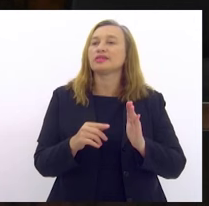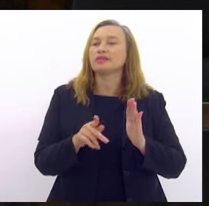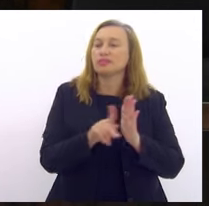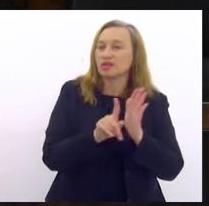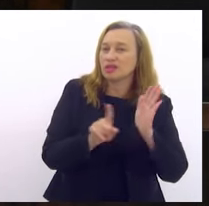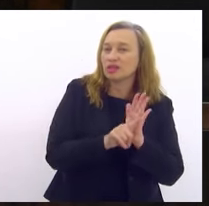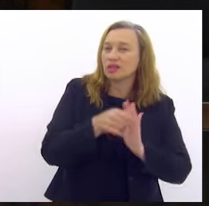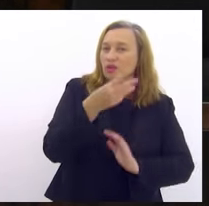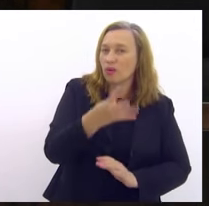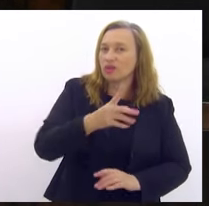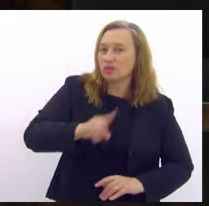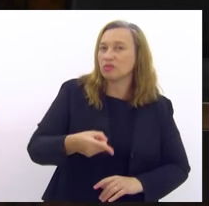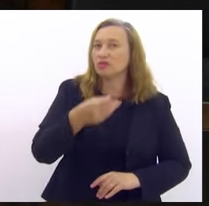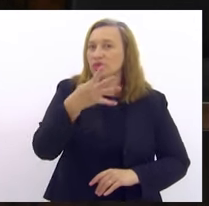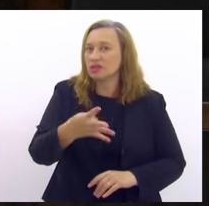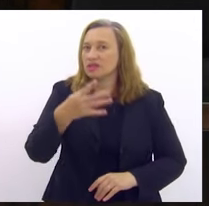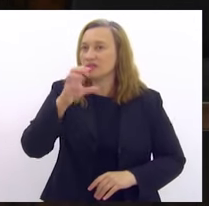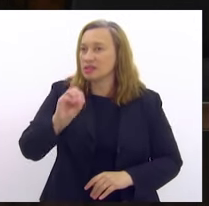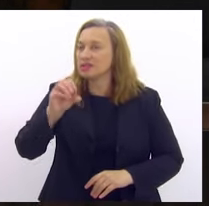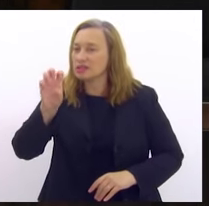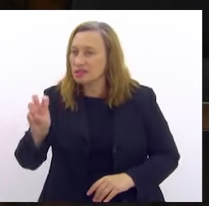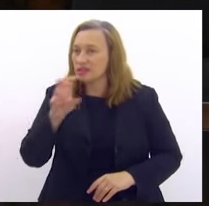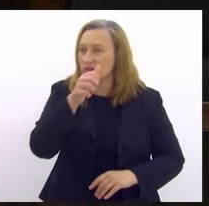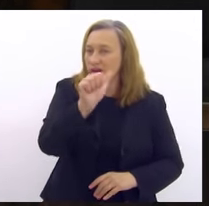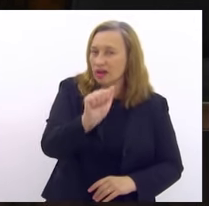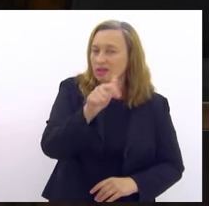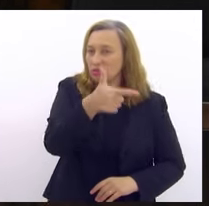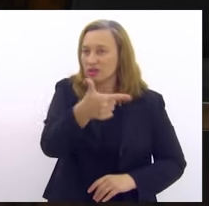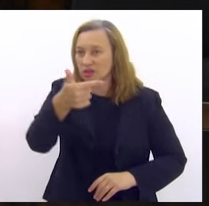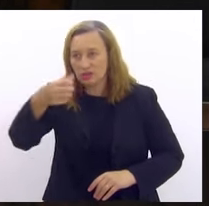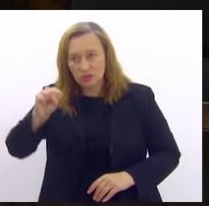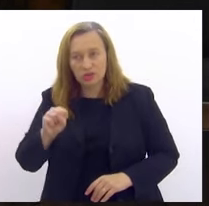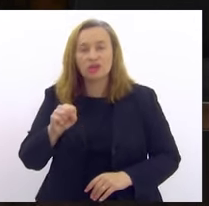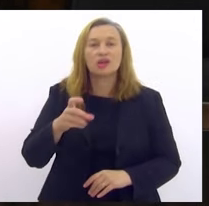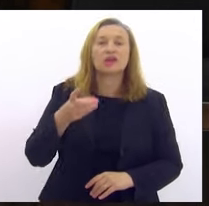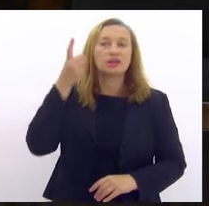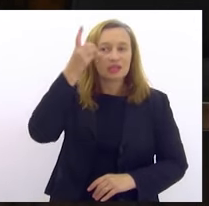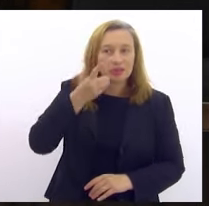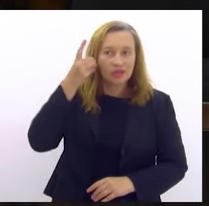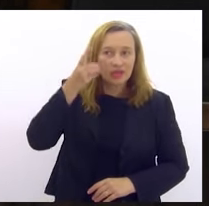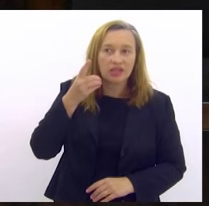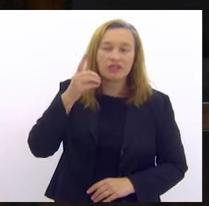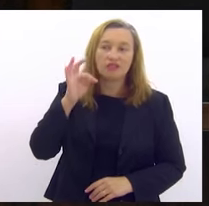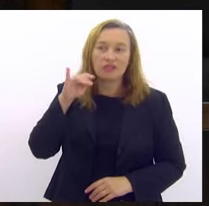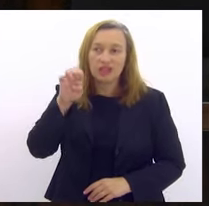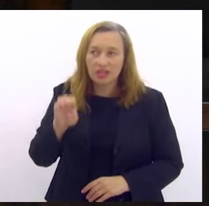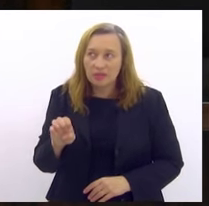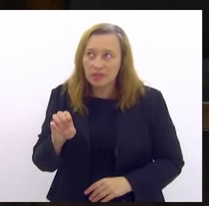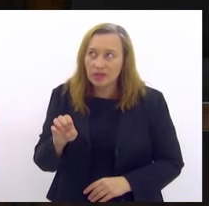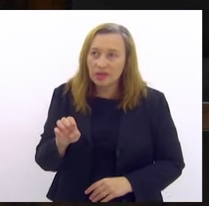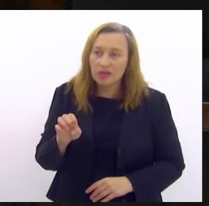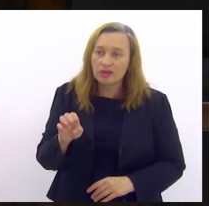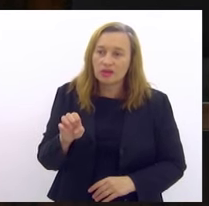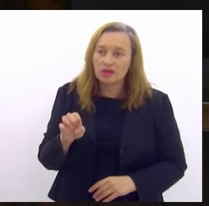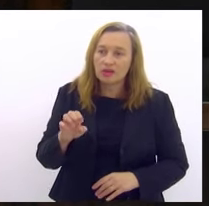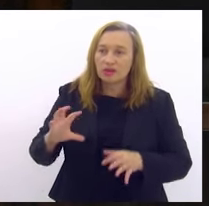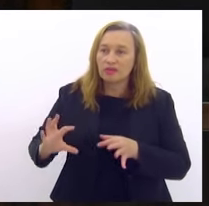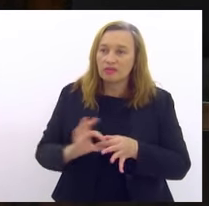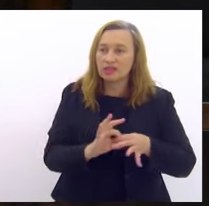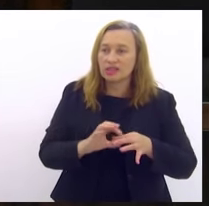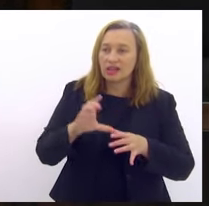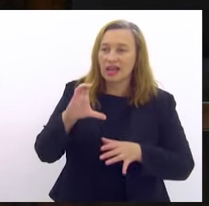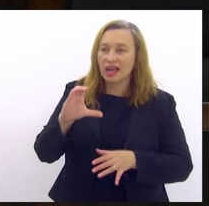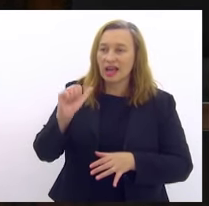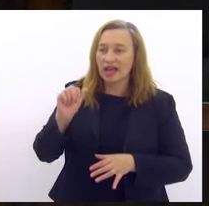de lei número 4.405-A de 2018, de autoria do deputado Felipe Soares, que dispõe sobre a fixação de cartazes